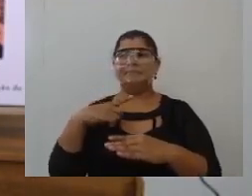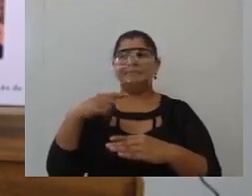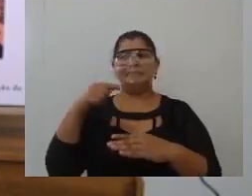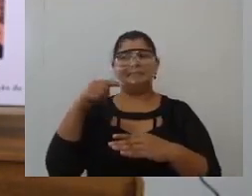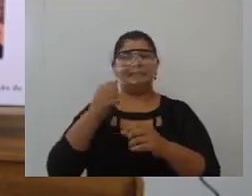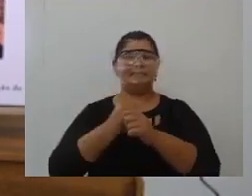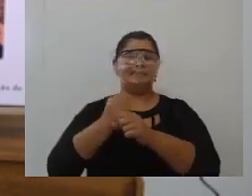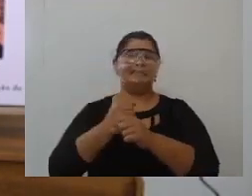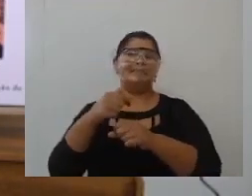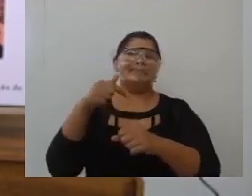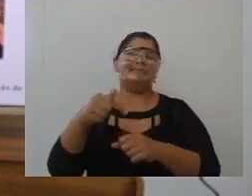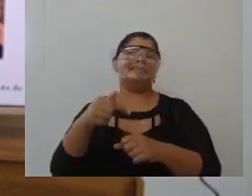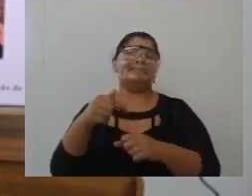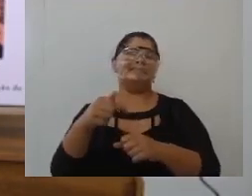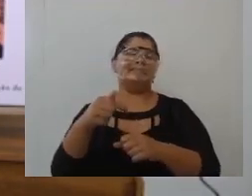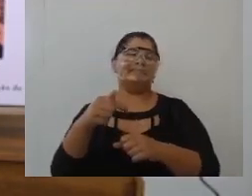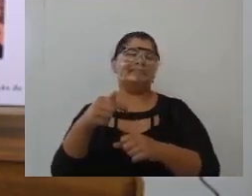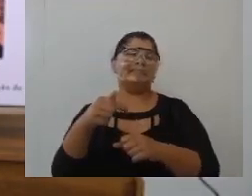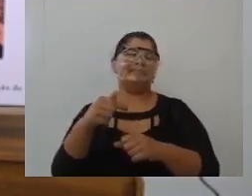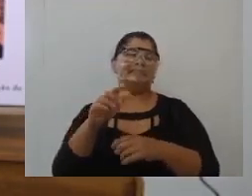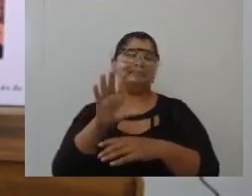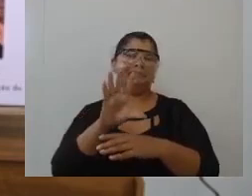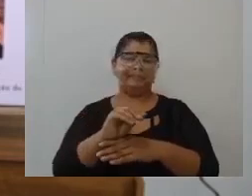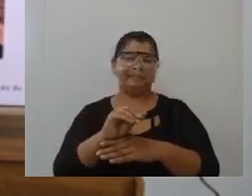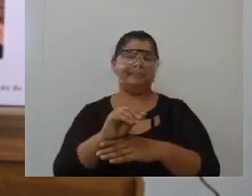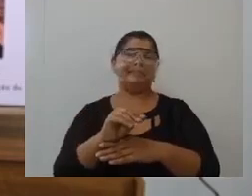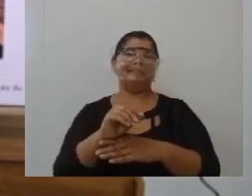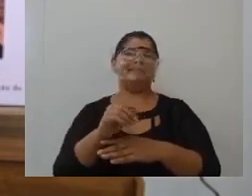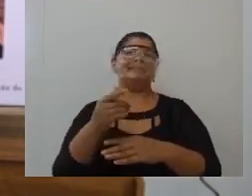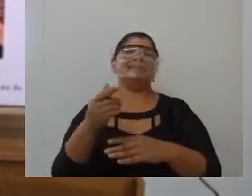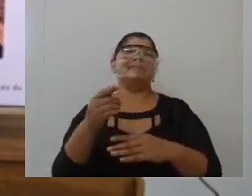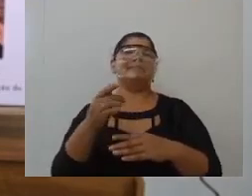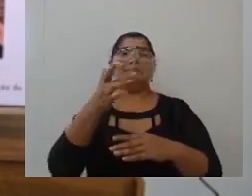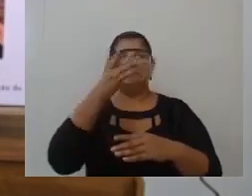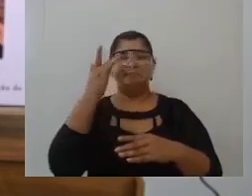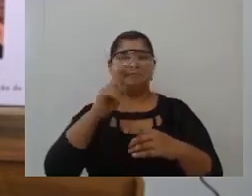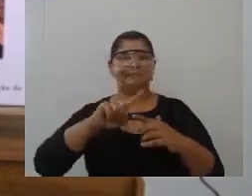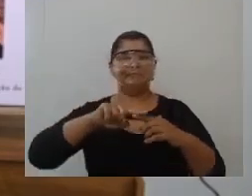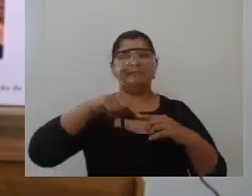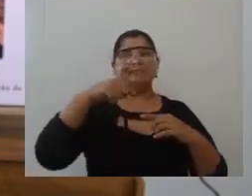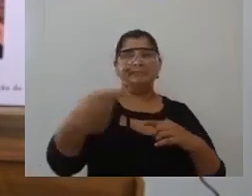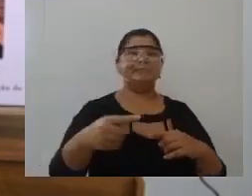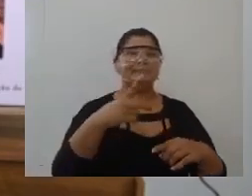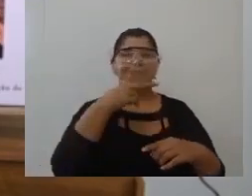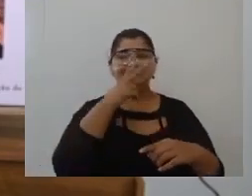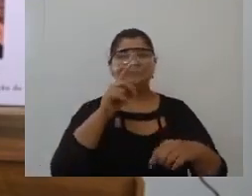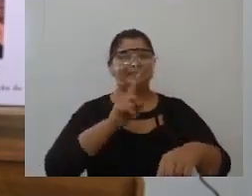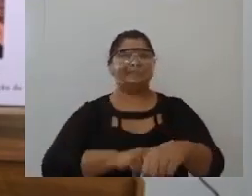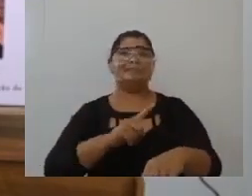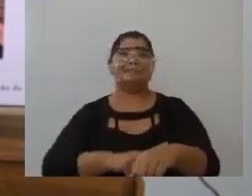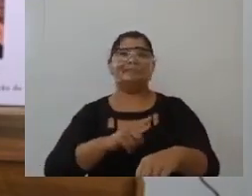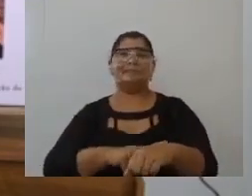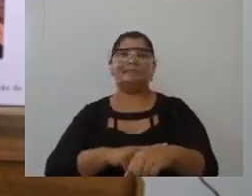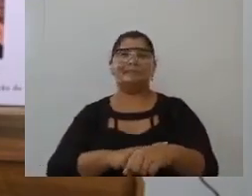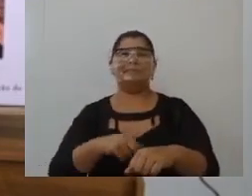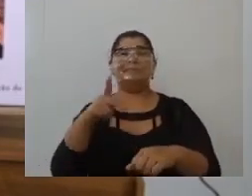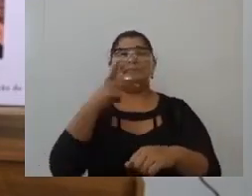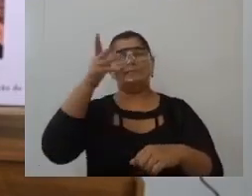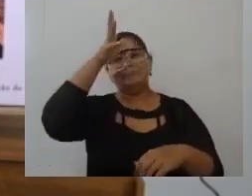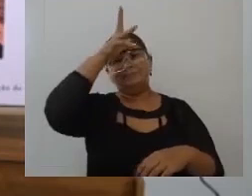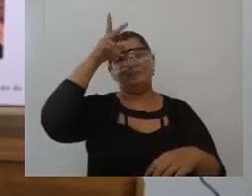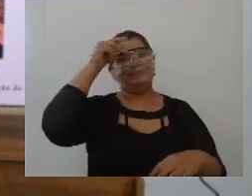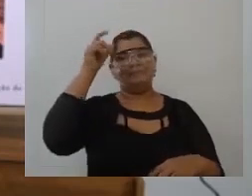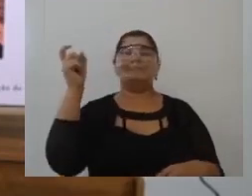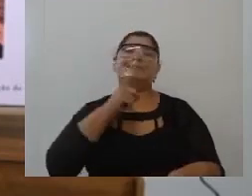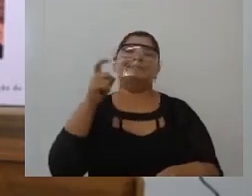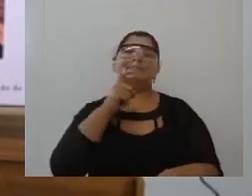7 anos que haviam sido tiradas, 7 anos, e a pessoa postou como se fosse atual. A pessoa disse que era na Amazônia,